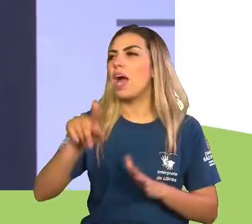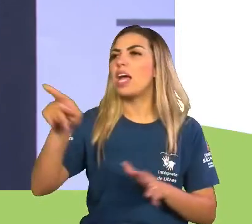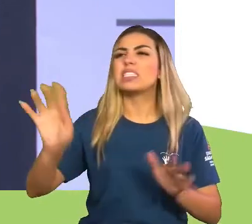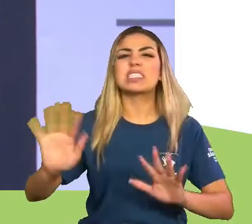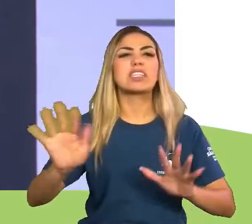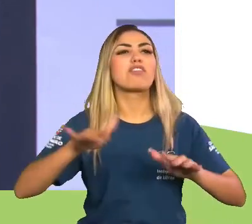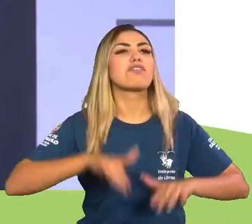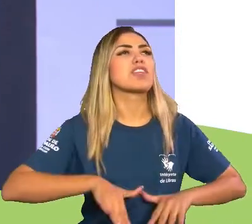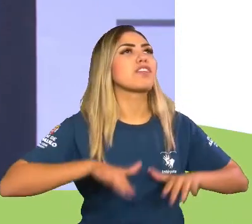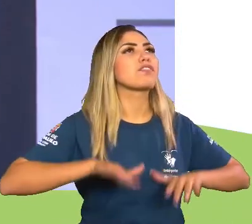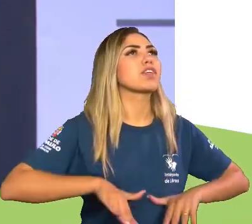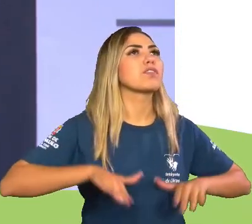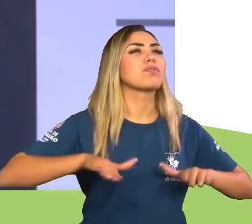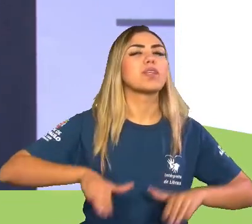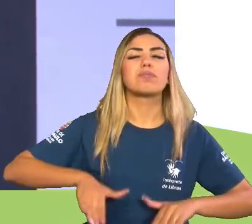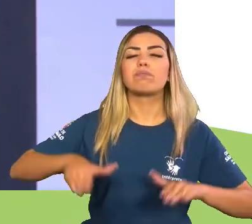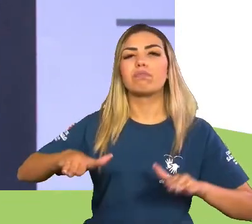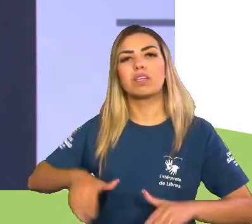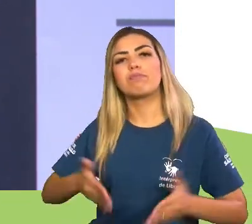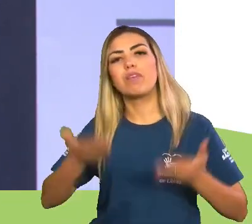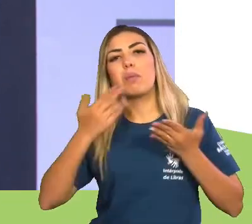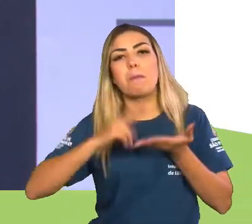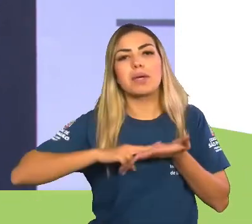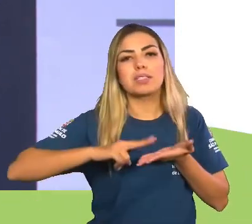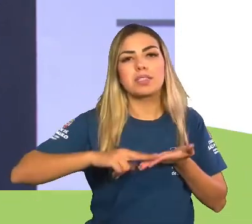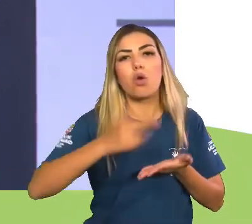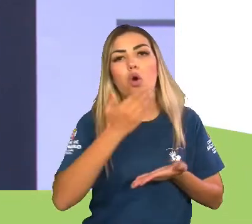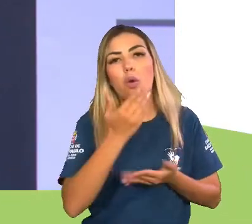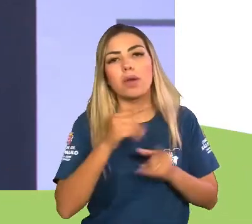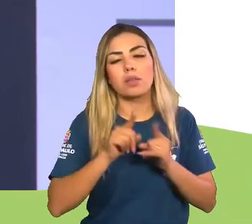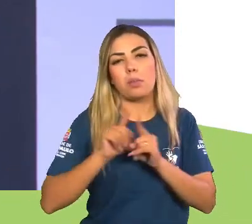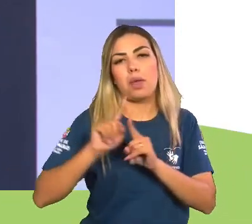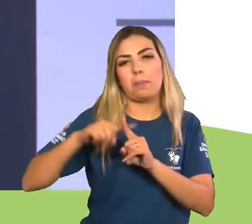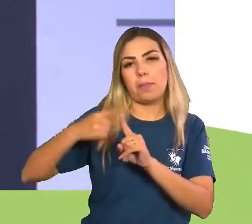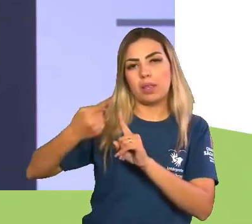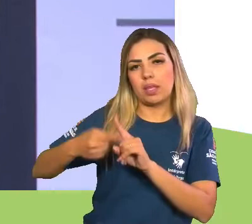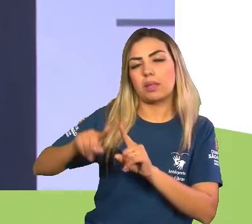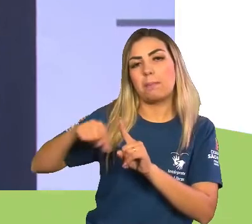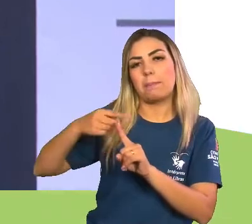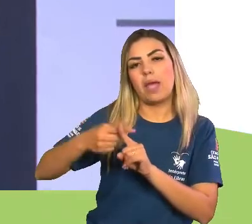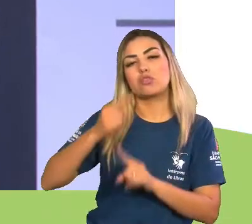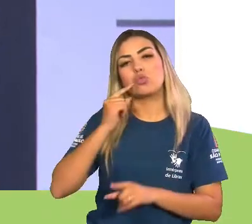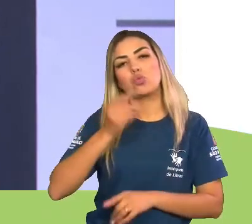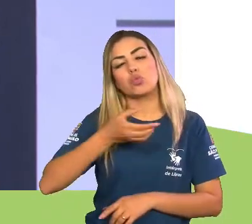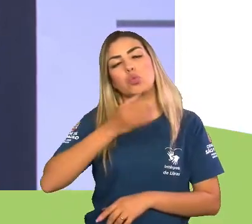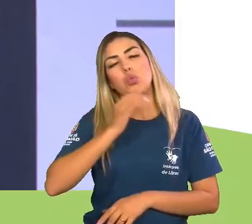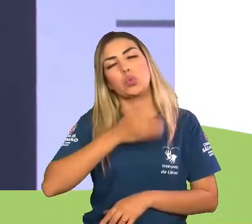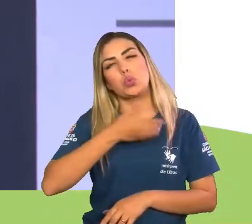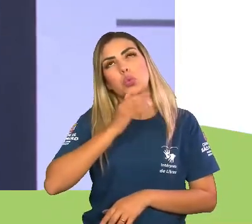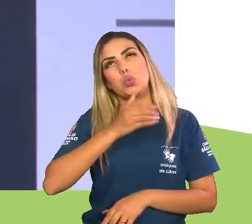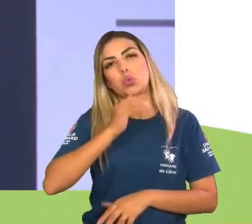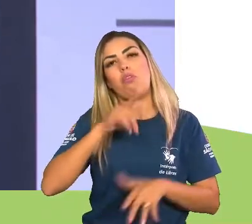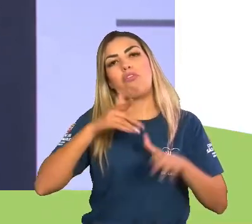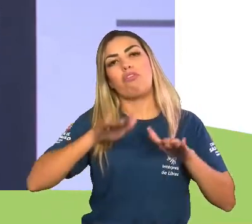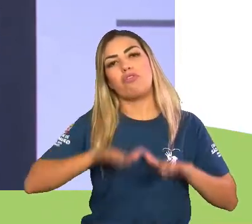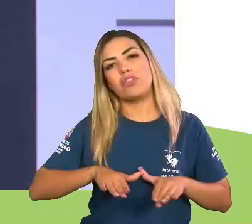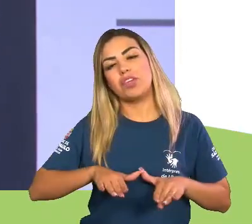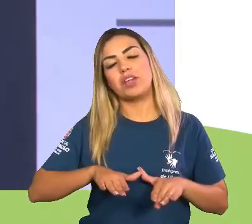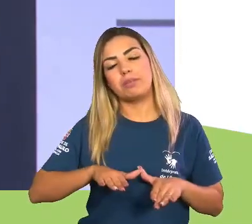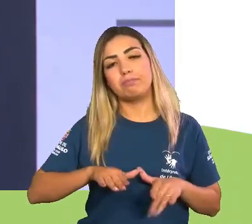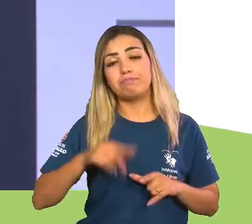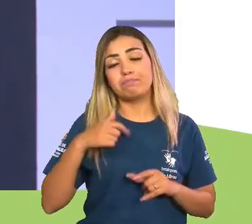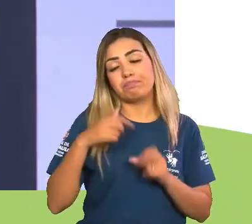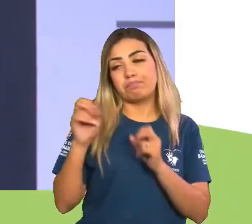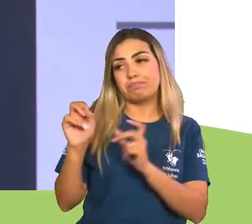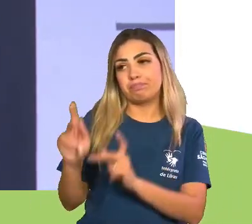fique mais um pouquinho. Vamos comer pastéis e banana real e tomar suco. E aí você vai ficar mais um pouquinho e vai dizer a gente como é. E eu